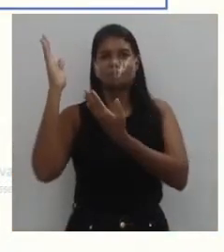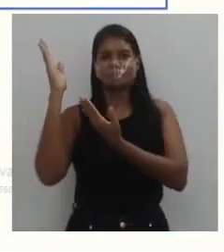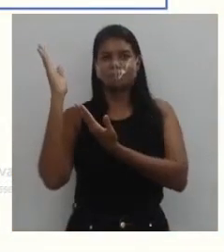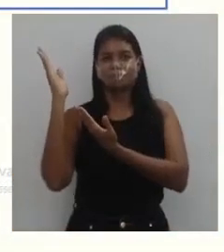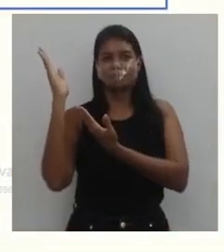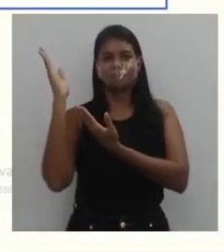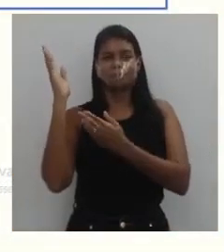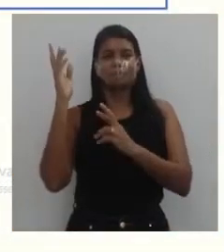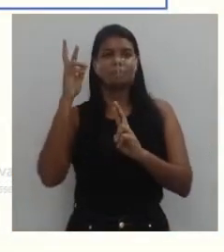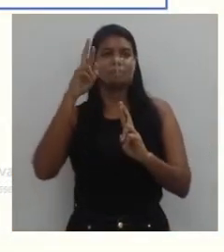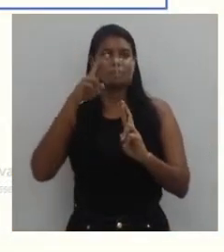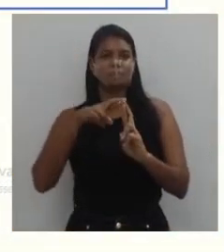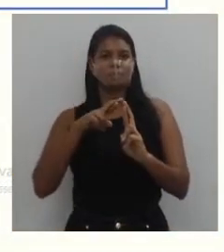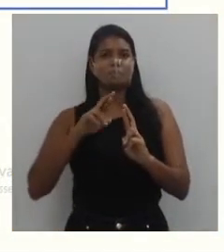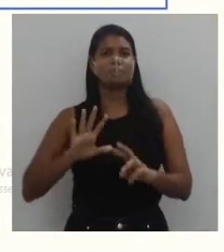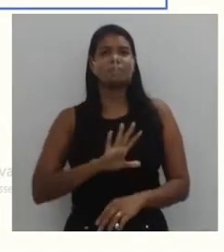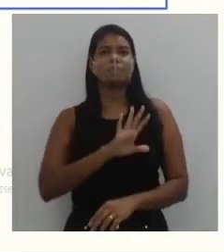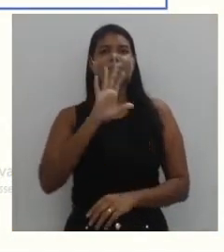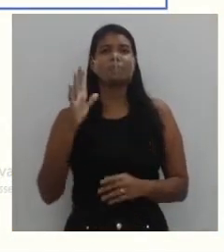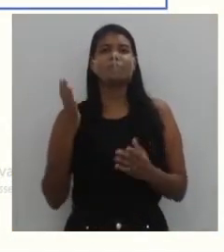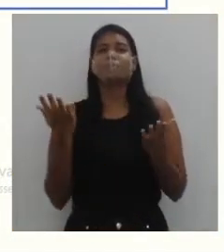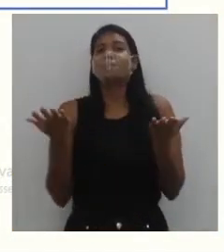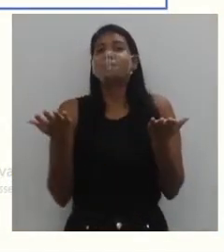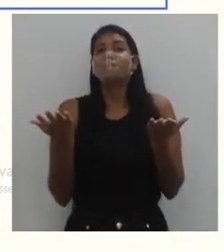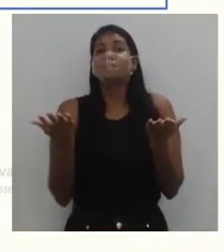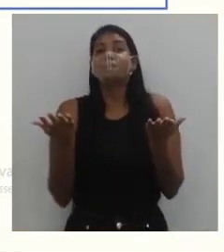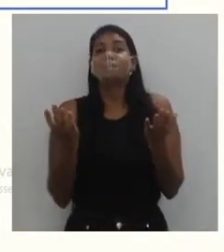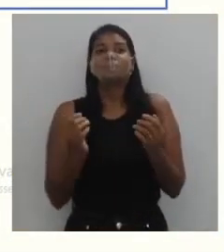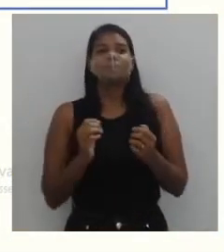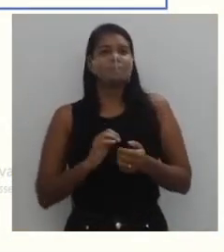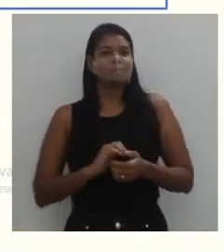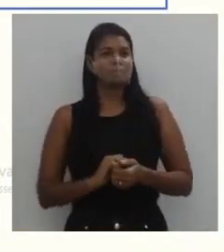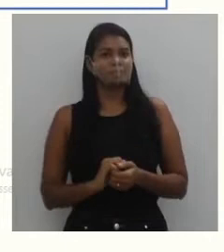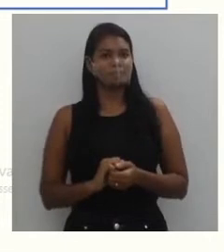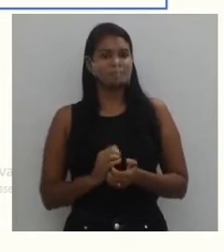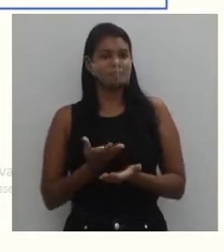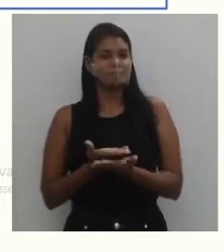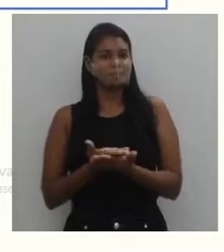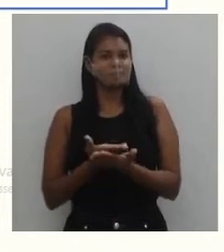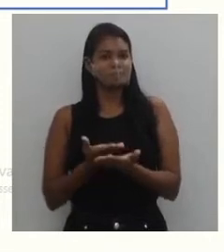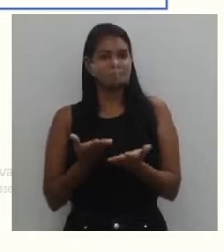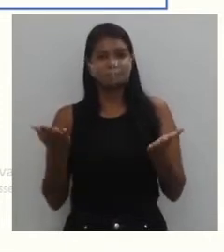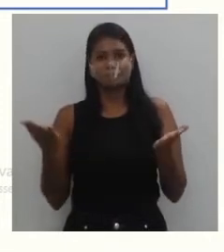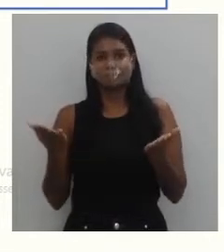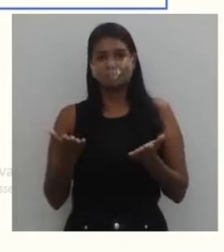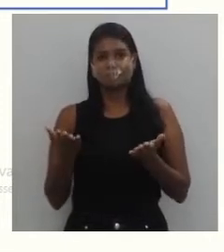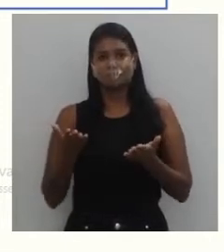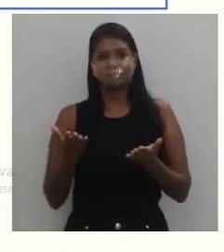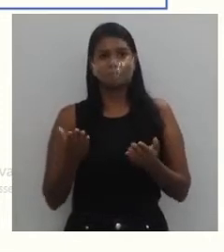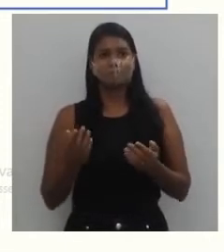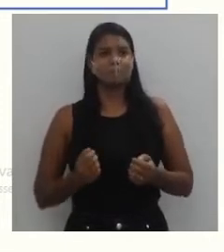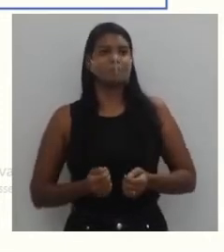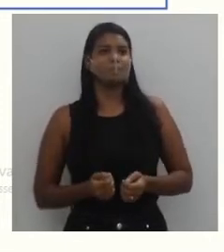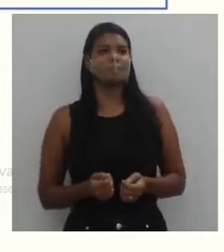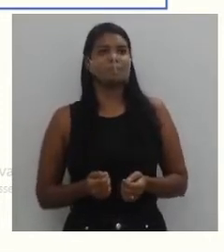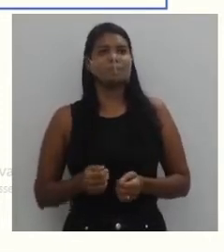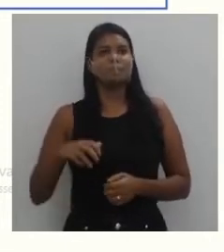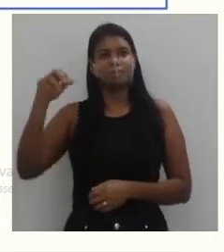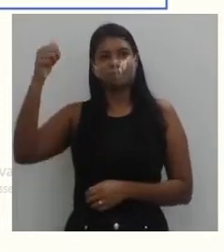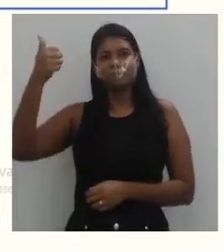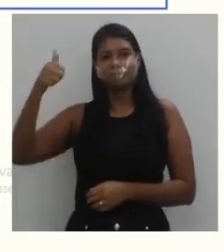temos aqui o objetivo geral. Qual será o objetivo geral de nossa aula de hoje?